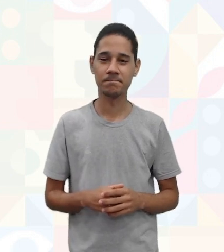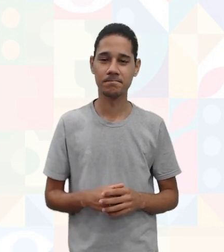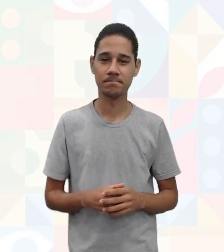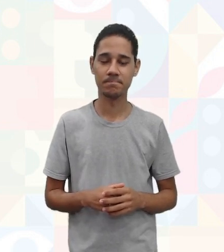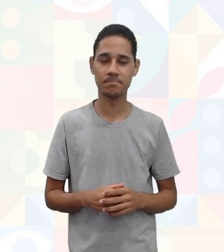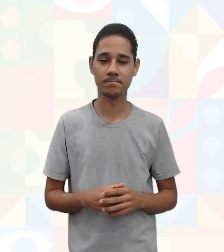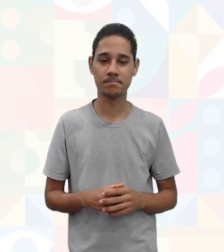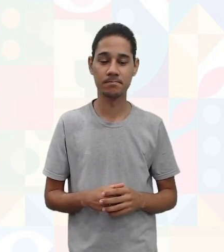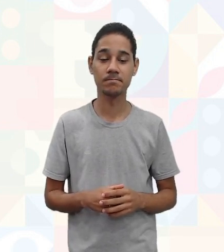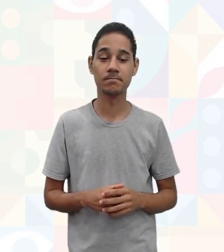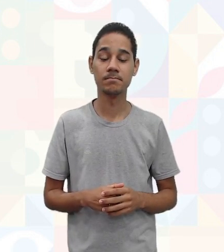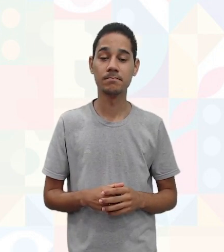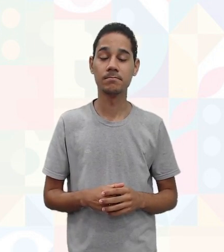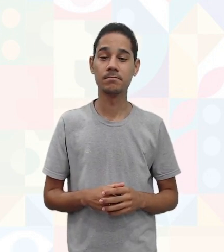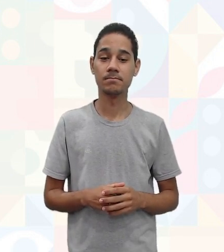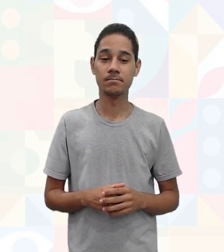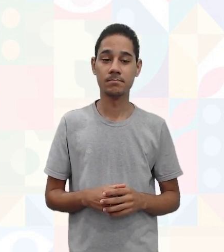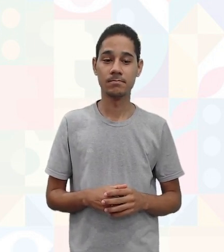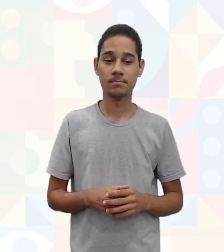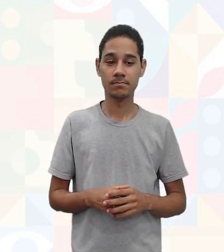envolve a internet.